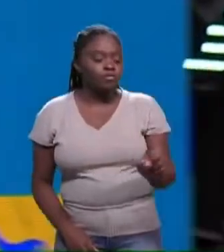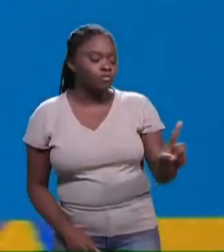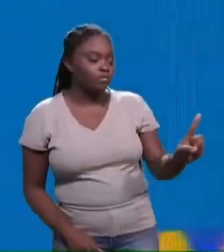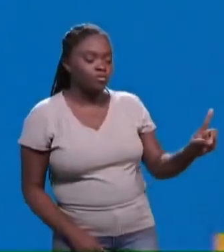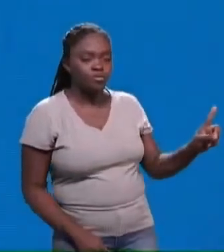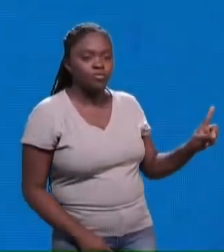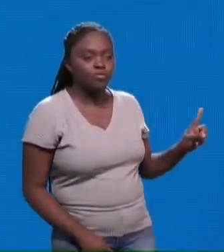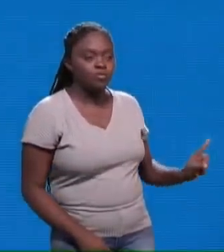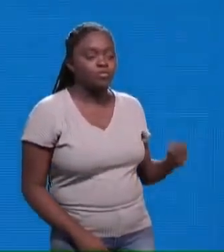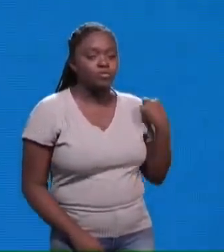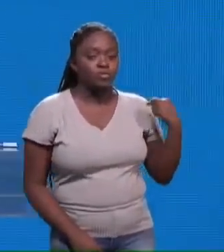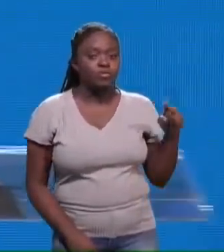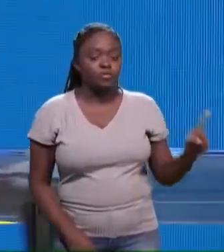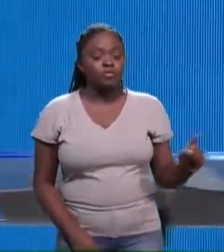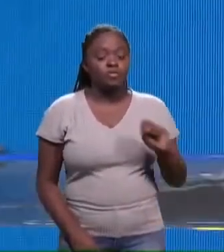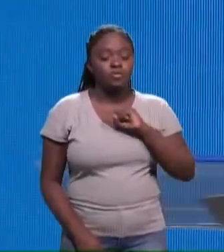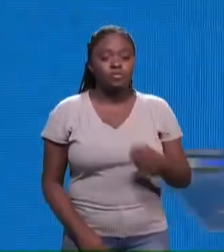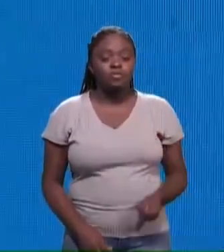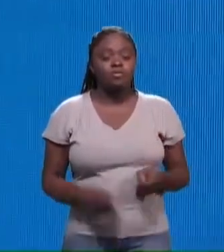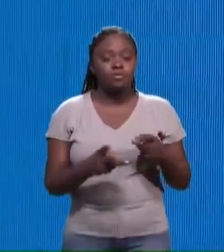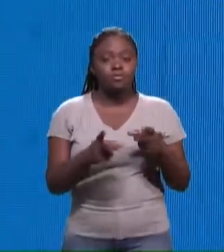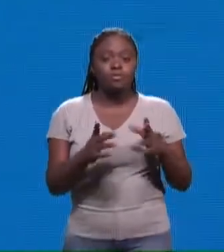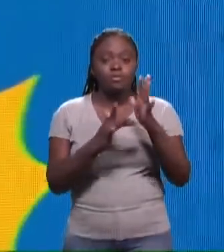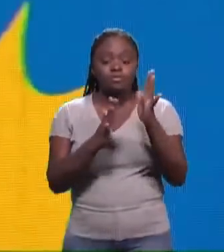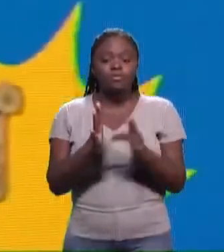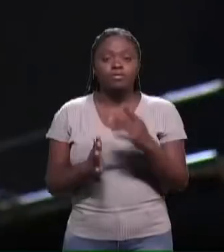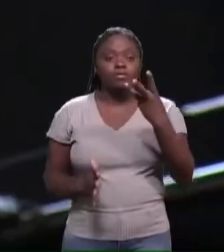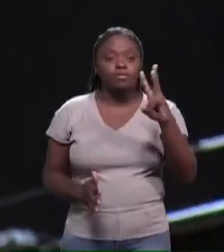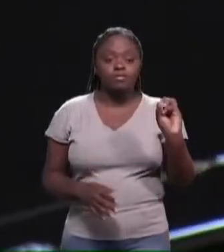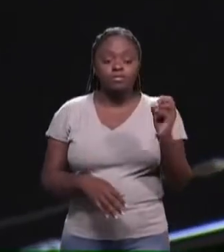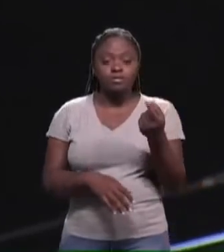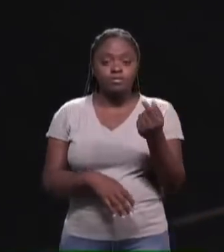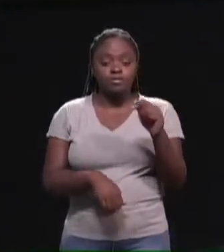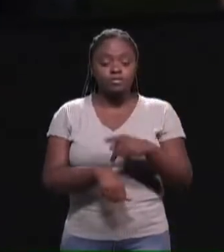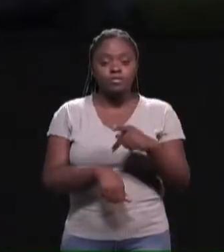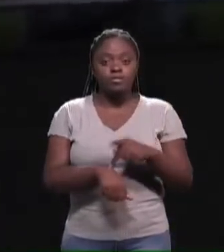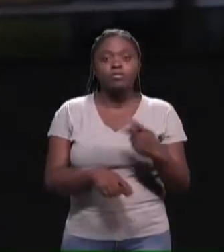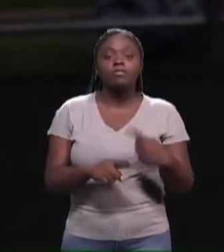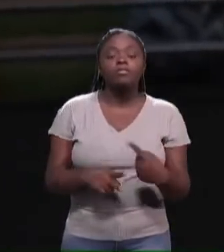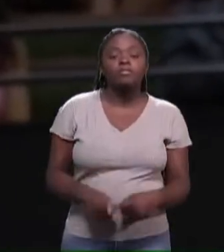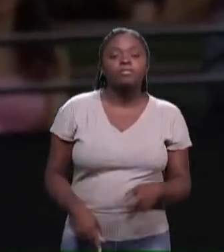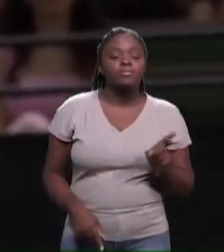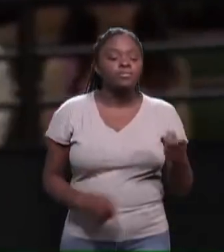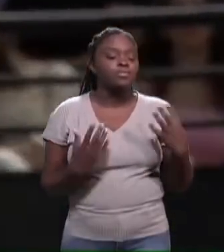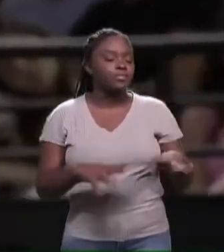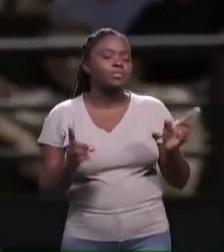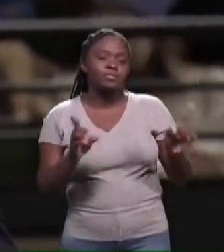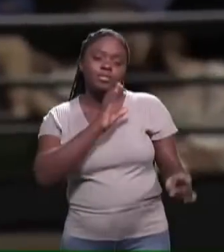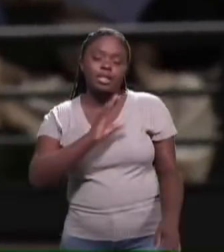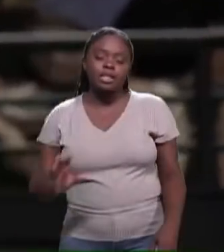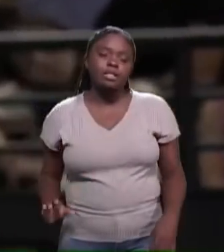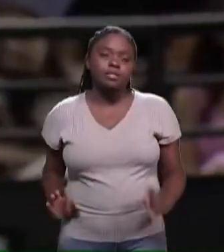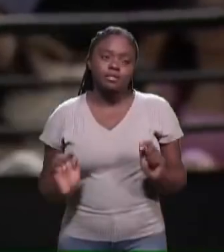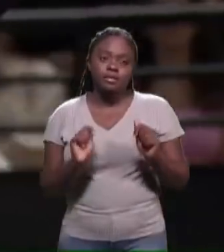nos principais dos sacerdotes e vendeu Jesus por 30 moedas de prata. Sabe por quê? Ele não queria Cristo fazendo da forma